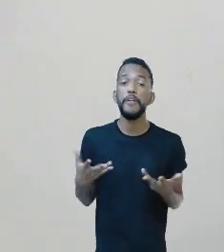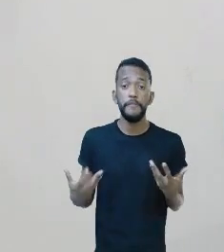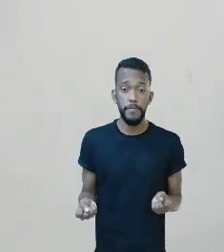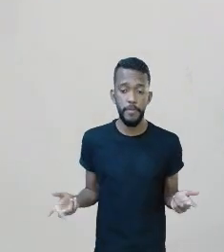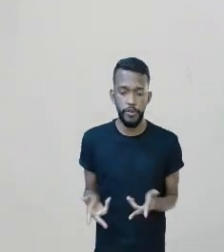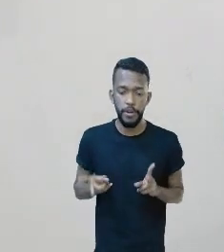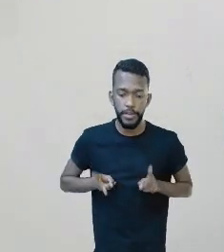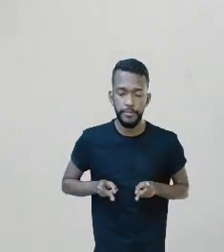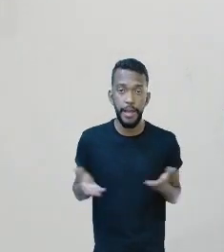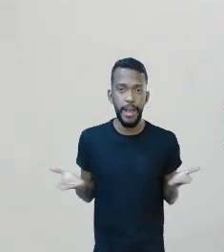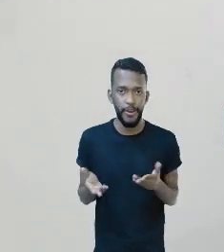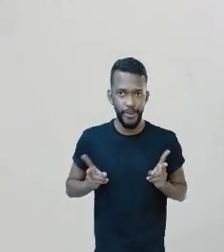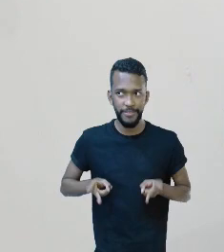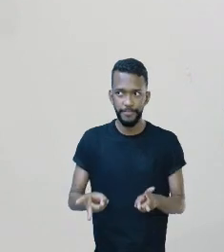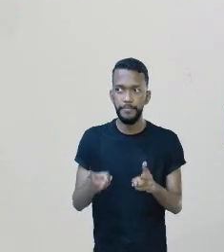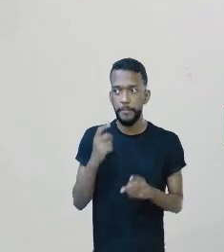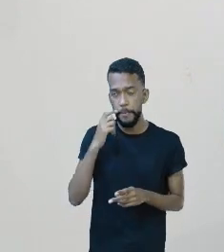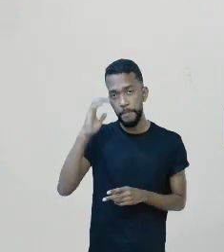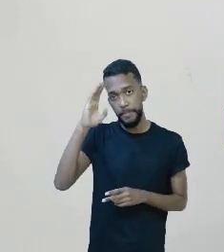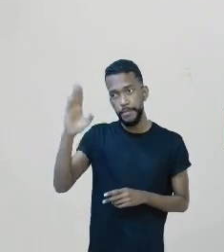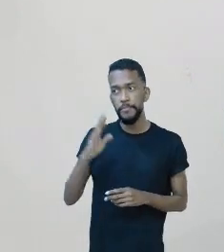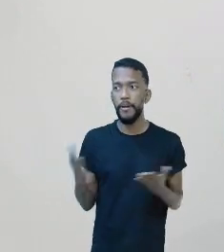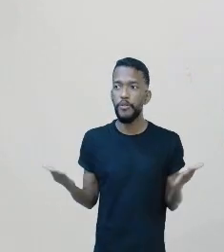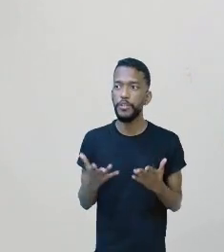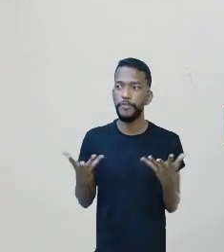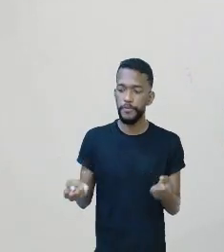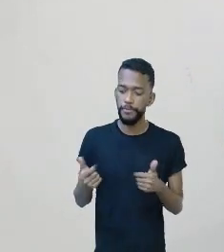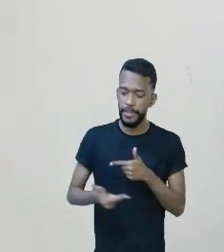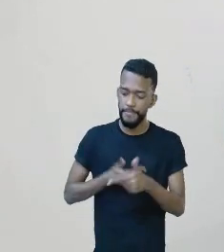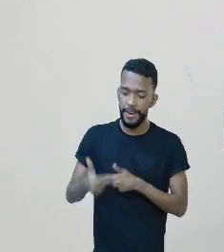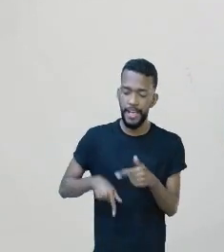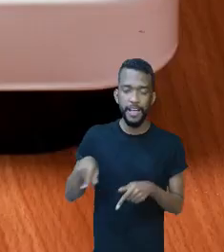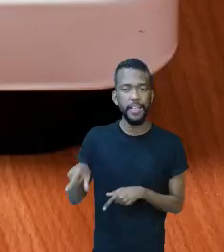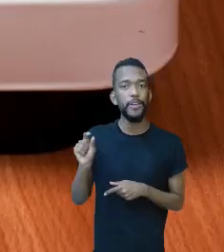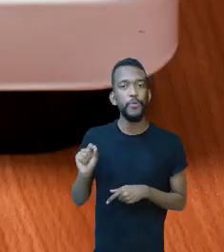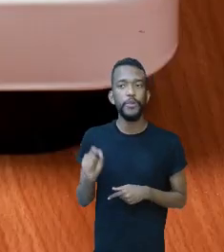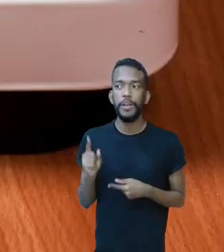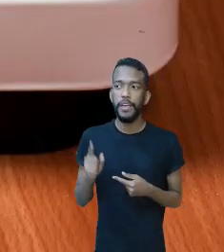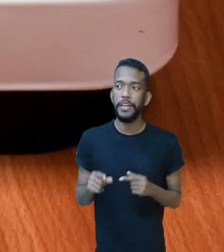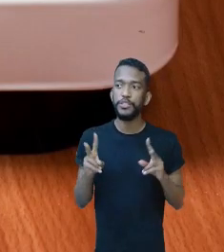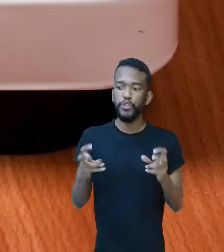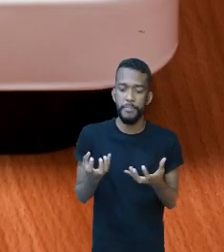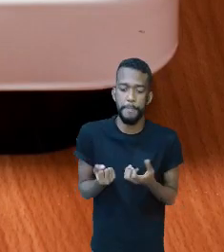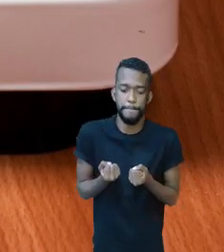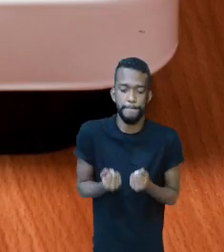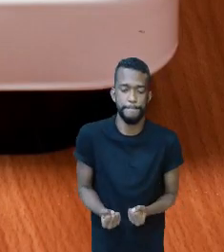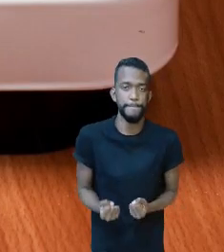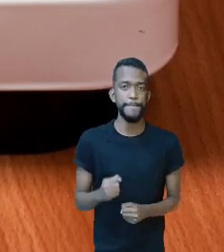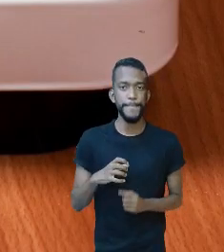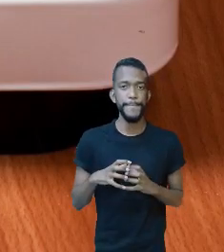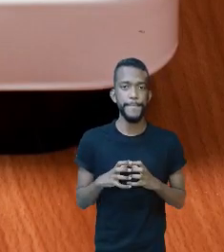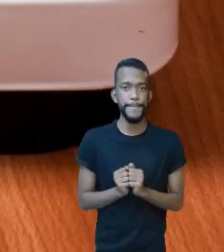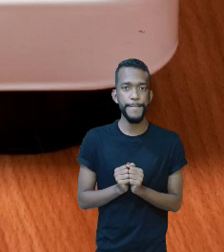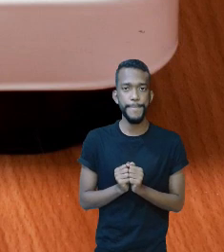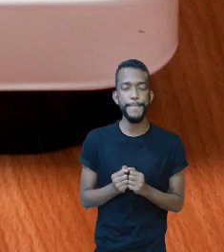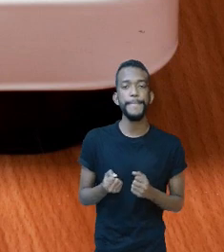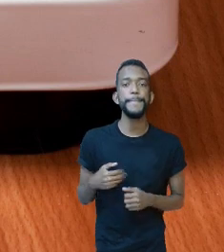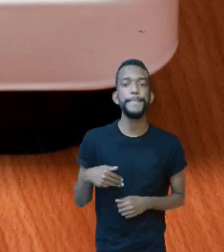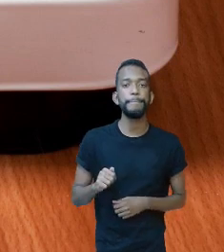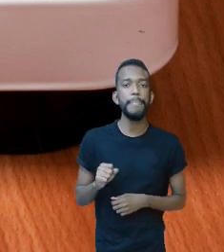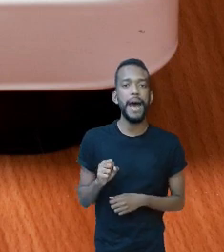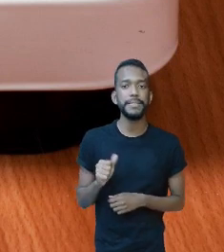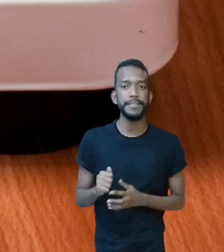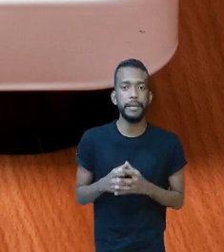Agora vamos para a nossa unidade principal, que é o que a gente vai trabalhar hoje. A gente vai trabalhar um pouco sobre massa. Quando a gente fala